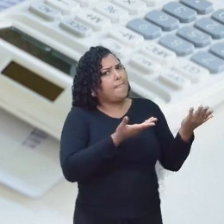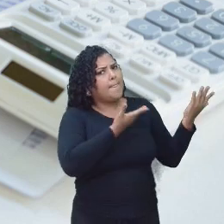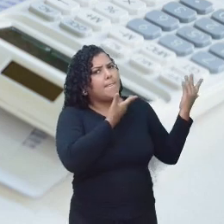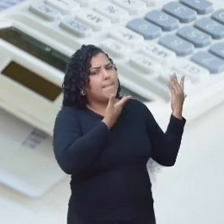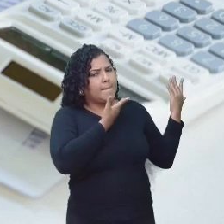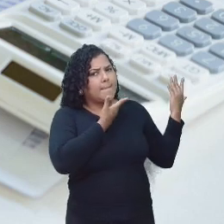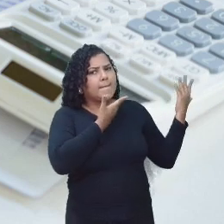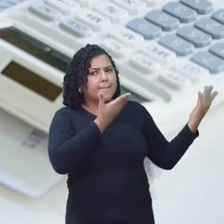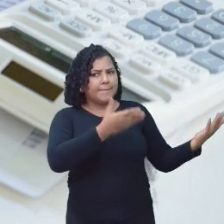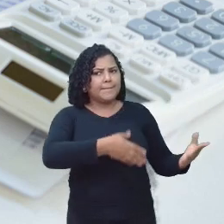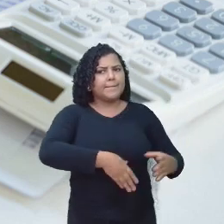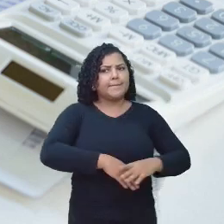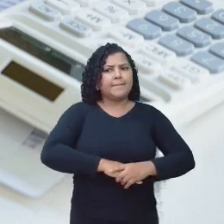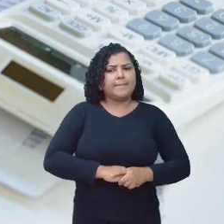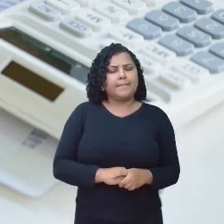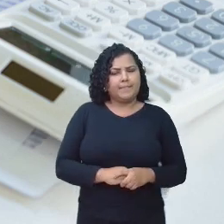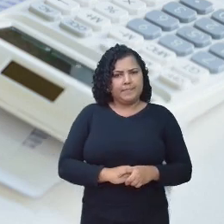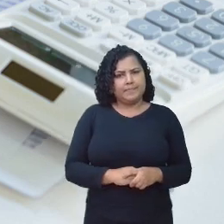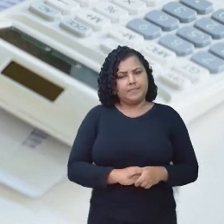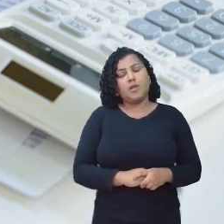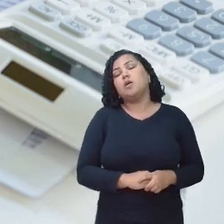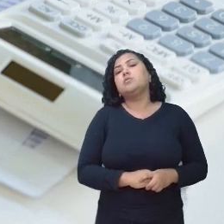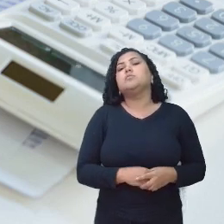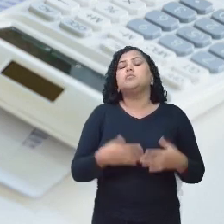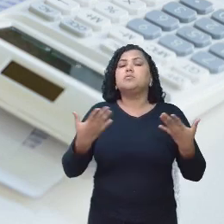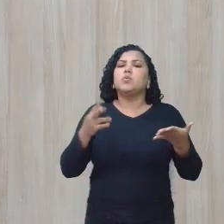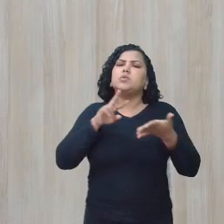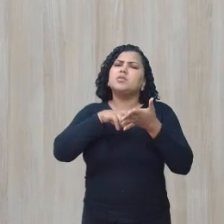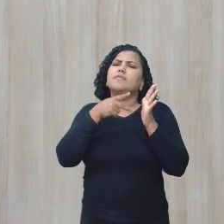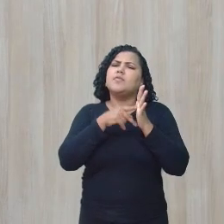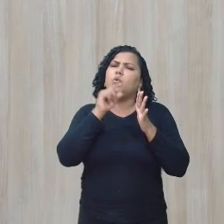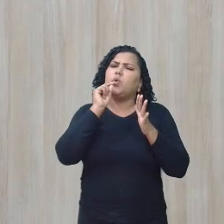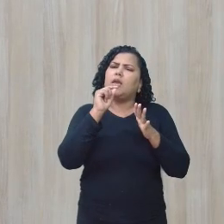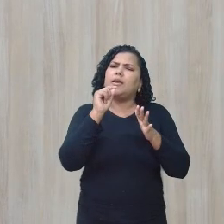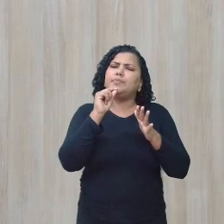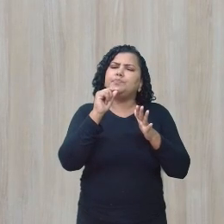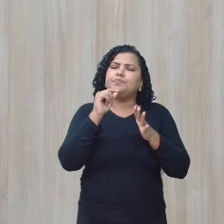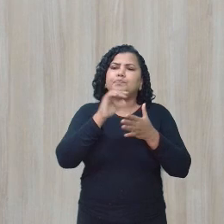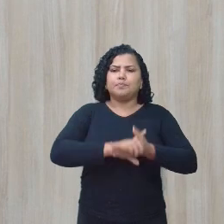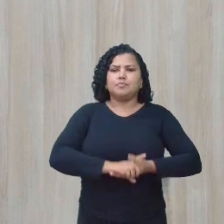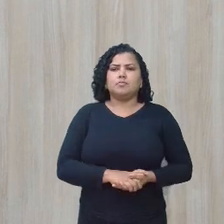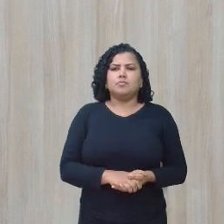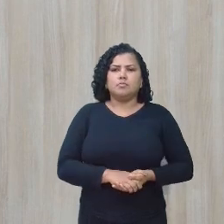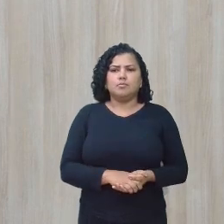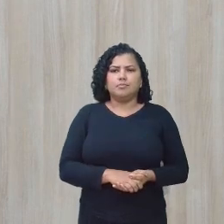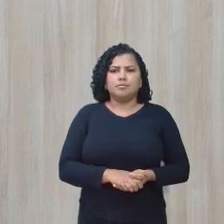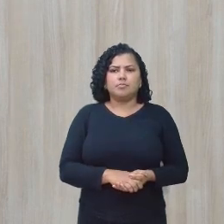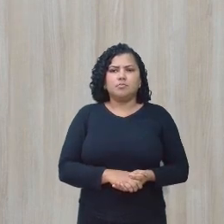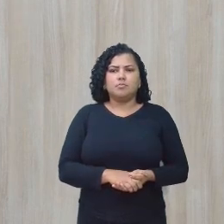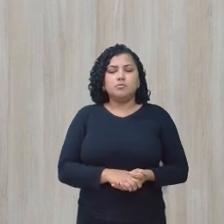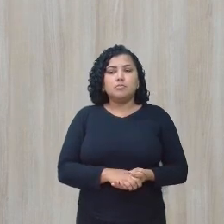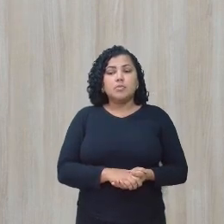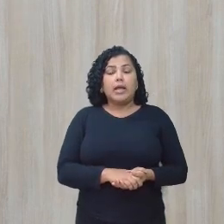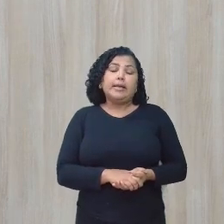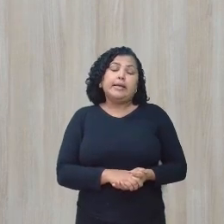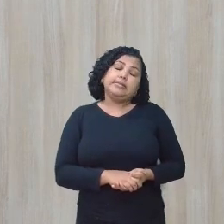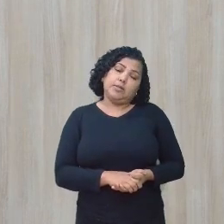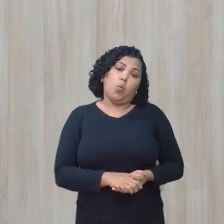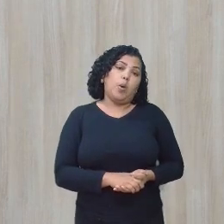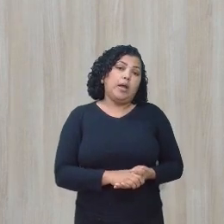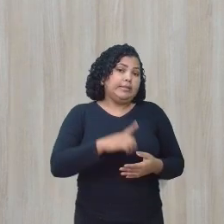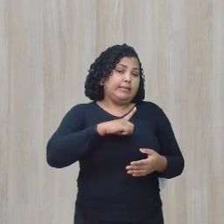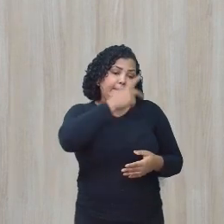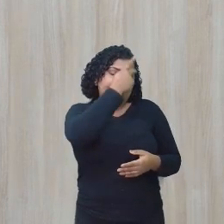much, nobody enough. Ou seja, muitos têm muito,